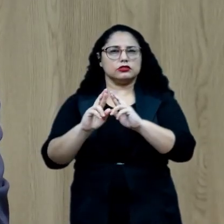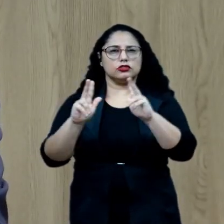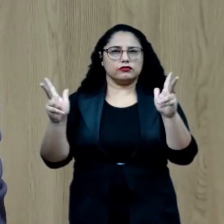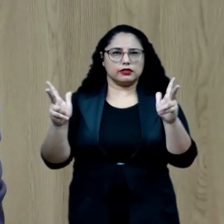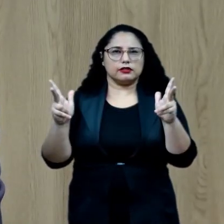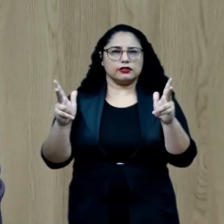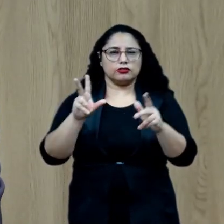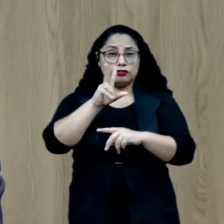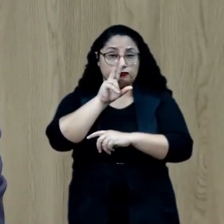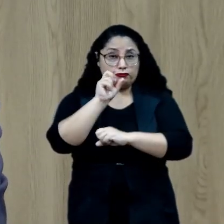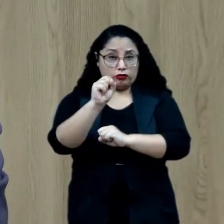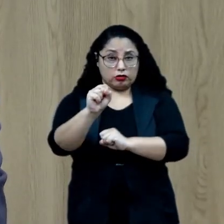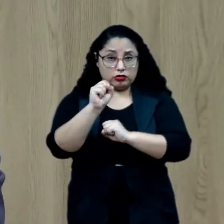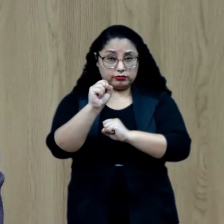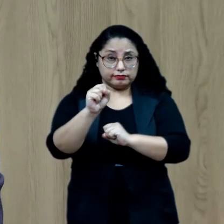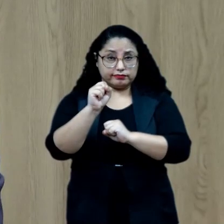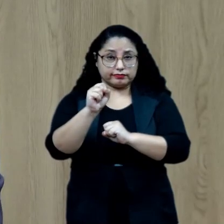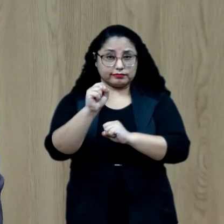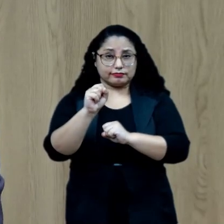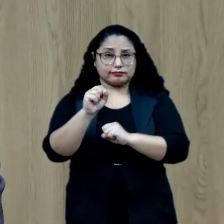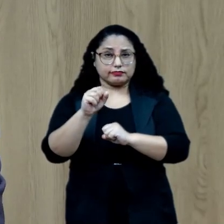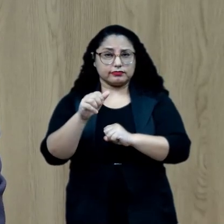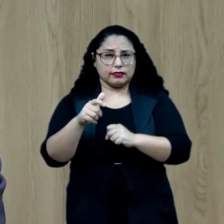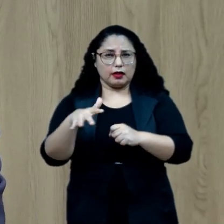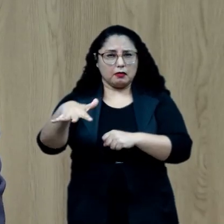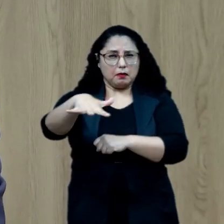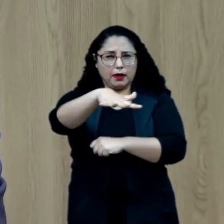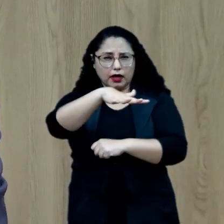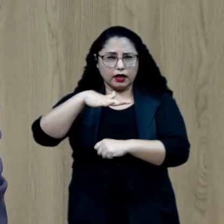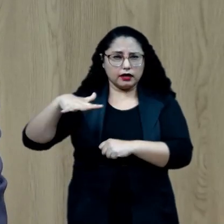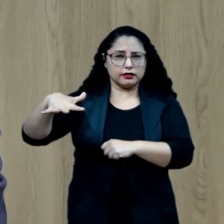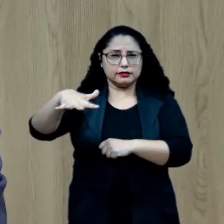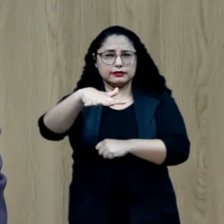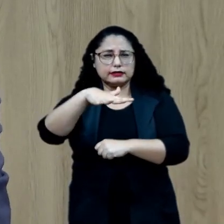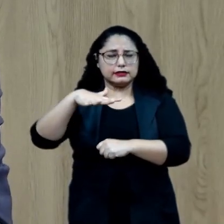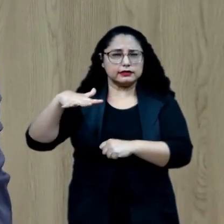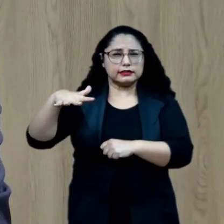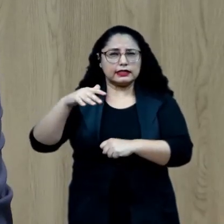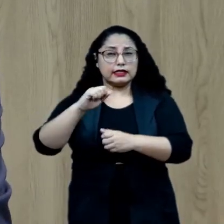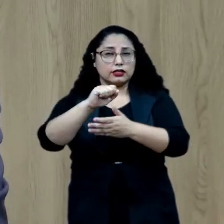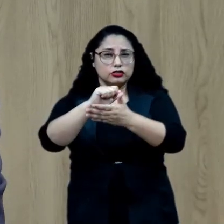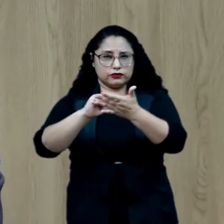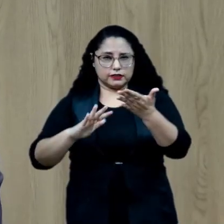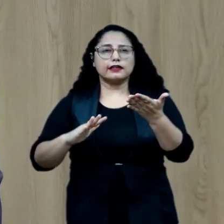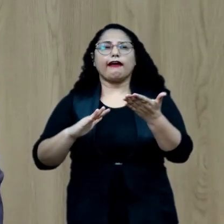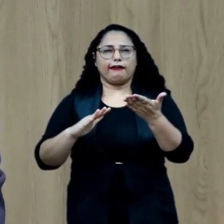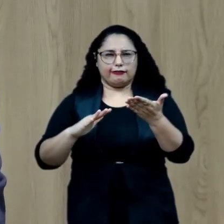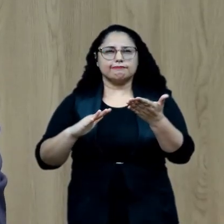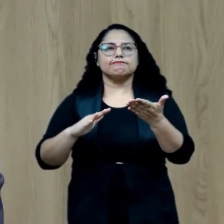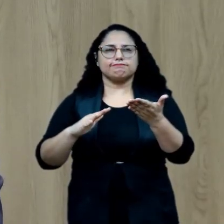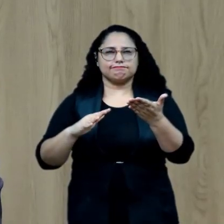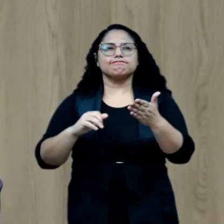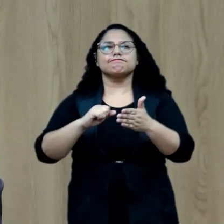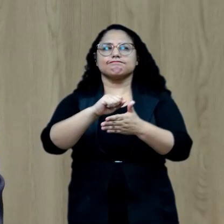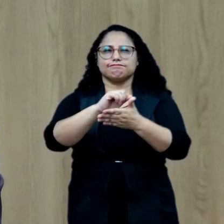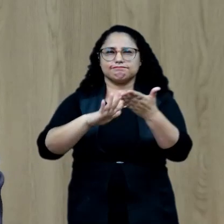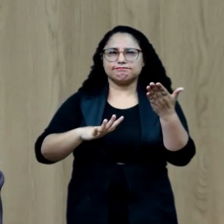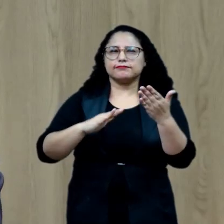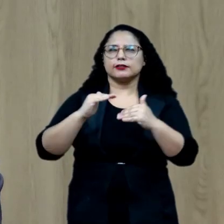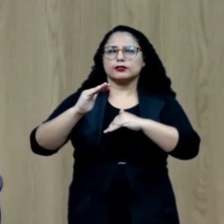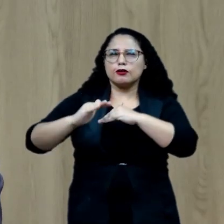diferença muito forte é mais o âmbito, é mais as atividades, né? As atividades que